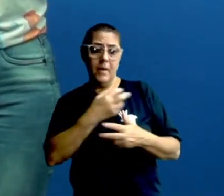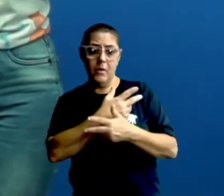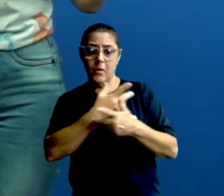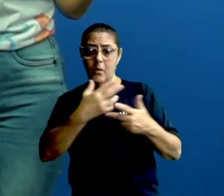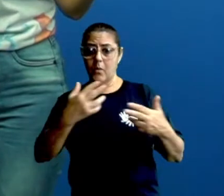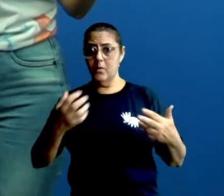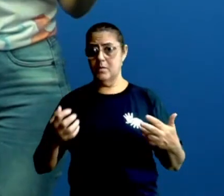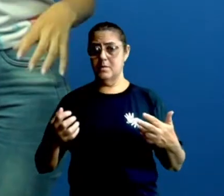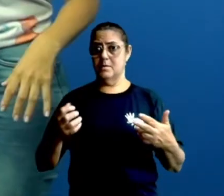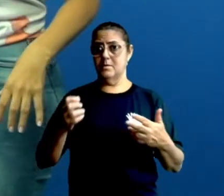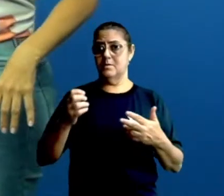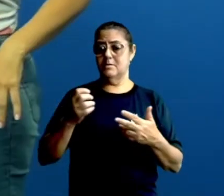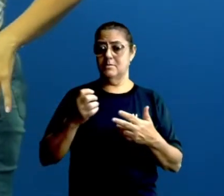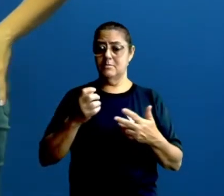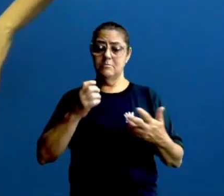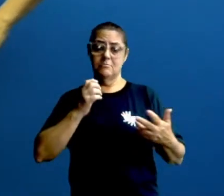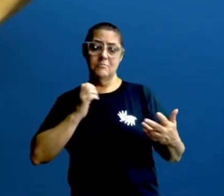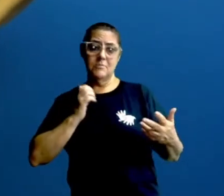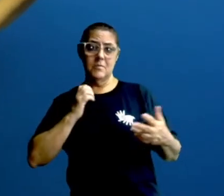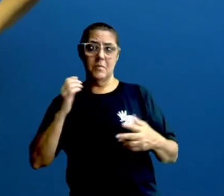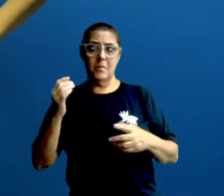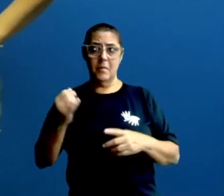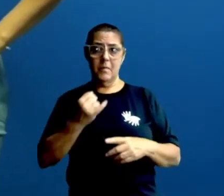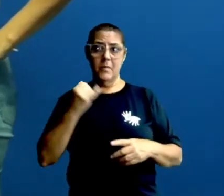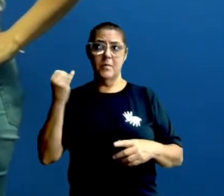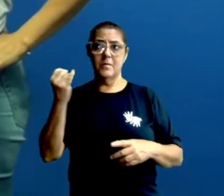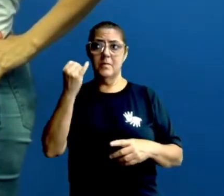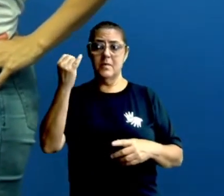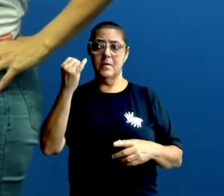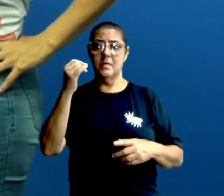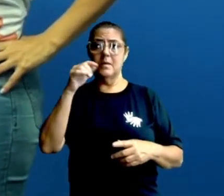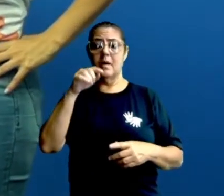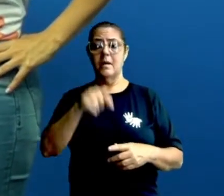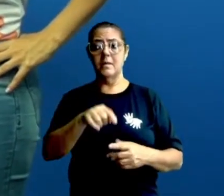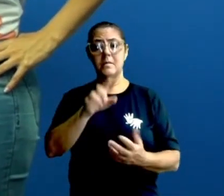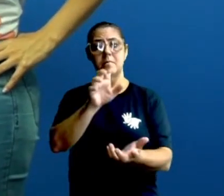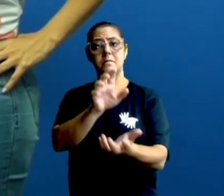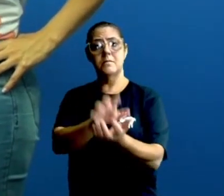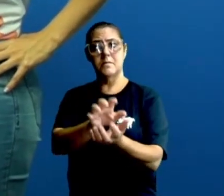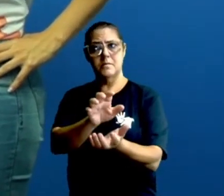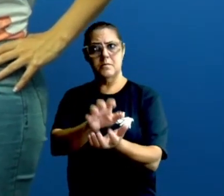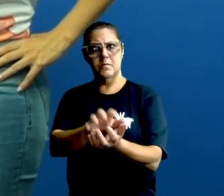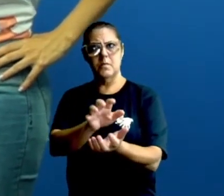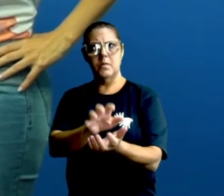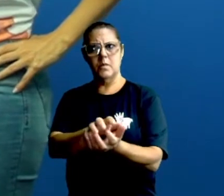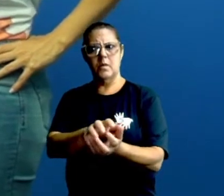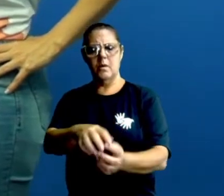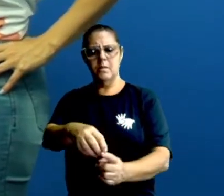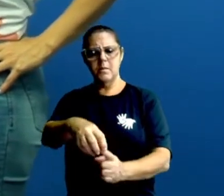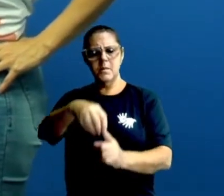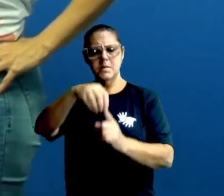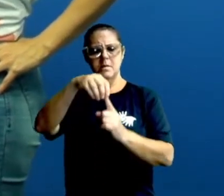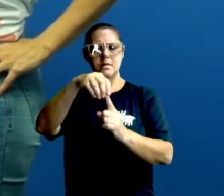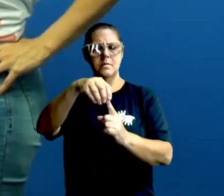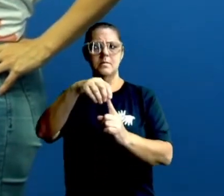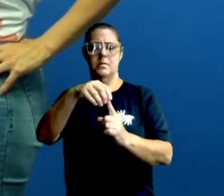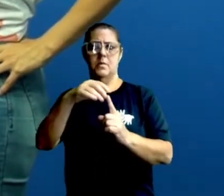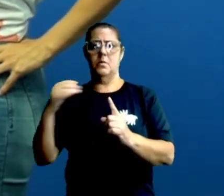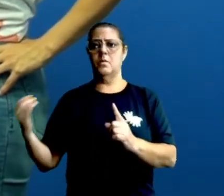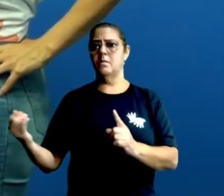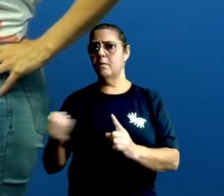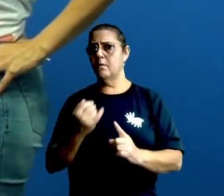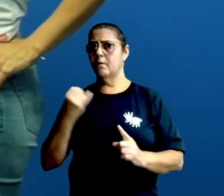os seus domínios. Então, a capitania de Pernambuco, ela é uma das mais importantes do